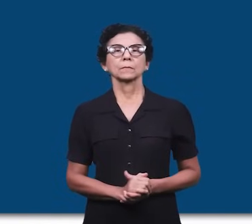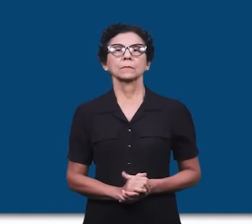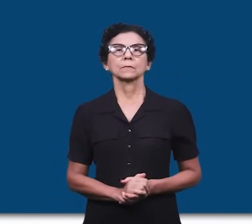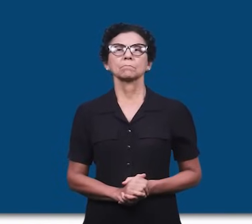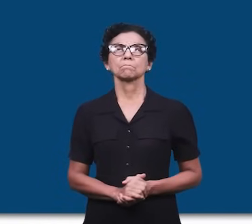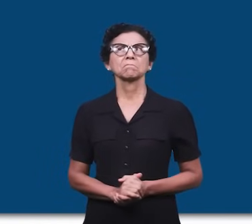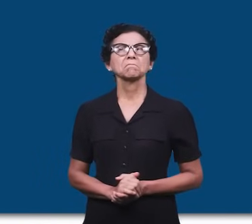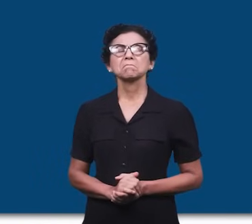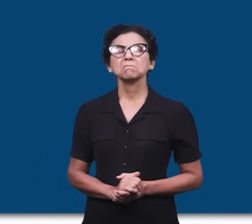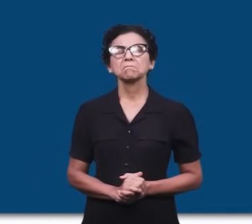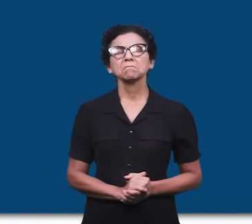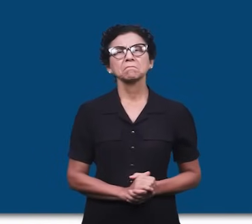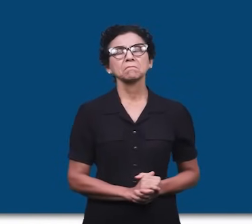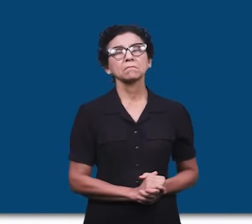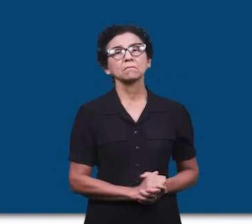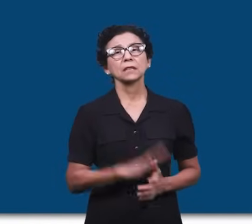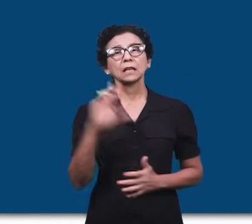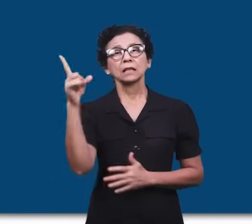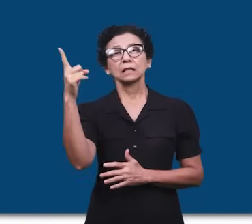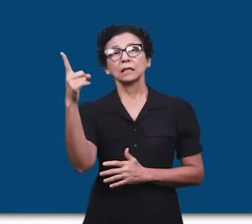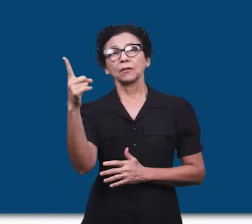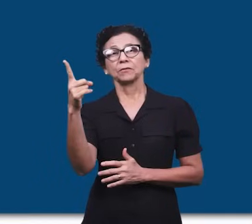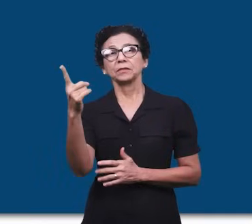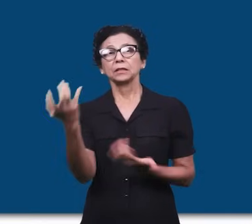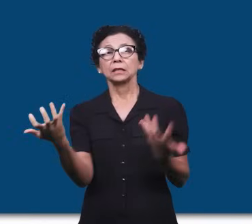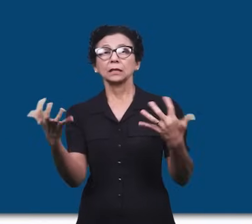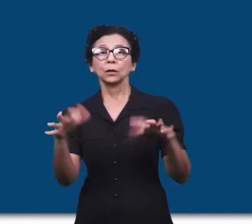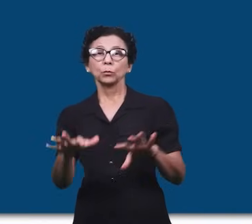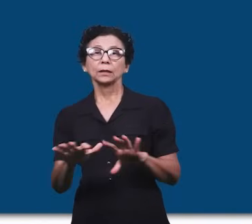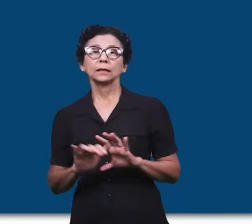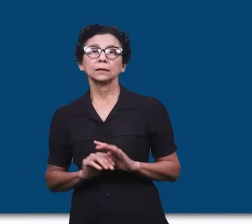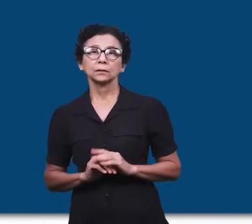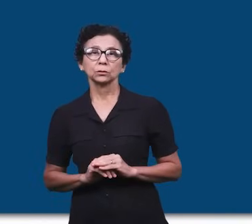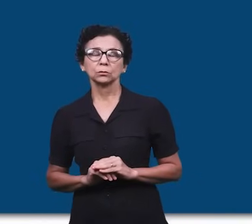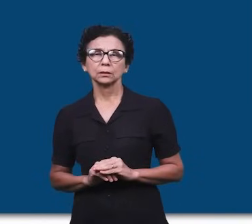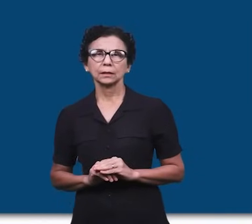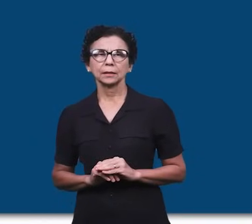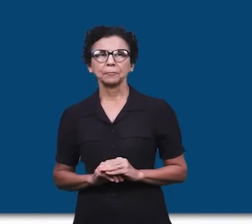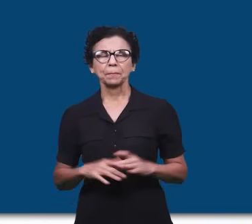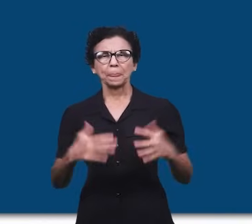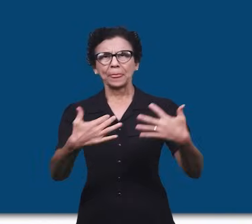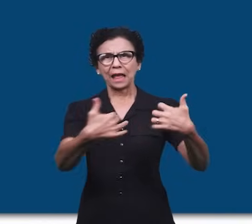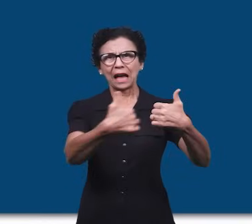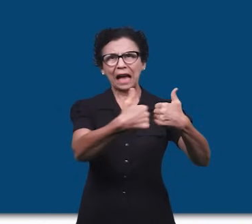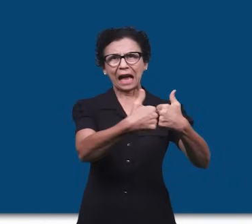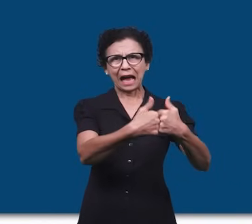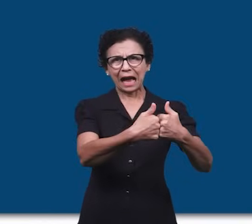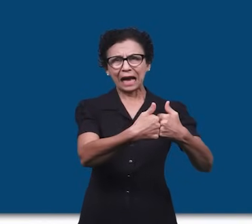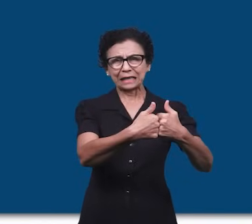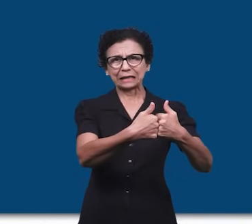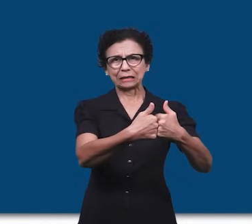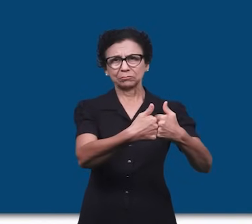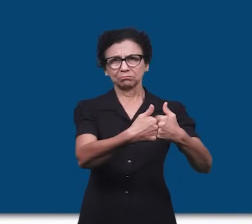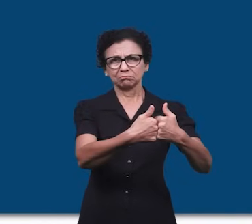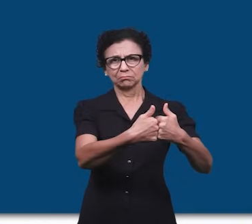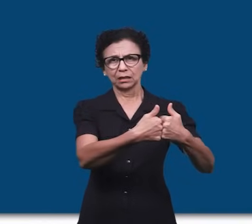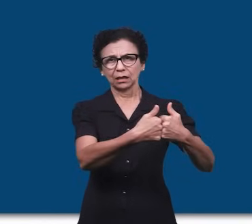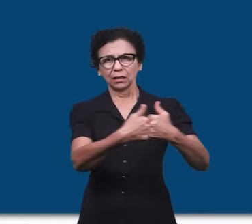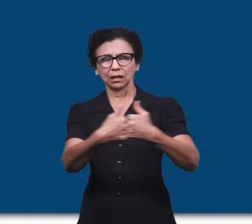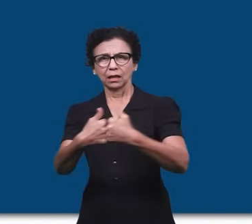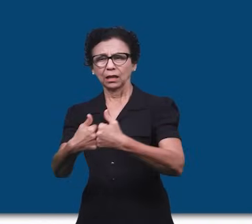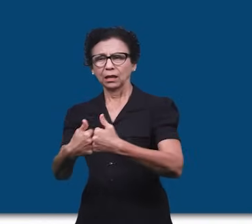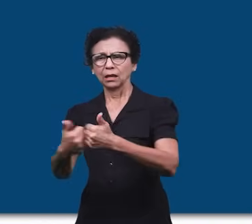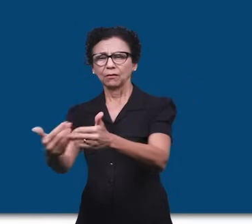E não quis Davi retirar para si a arca do Senhor para a cidade de Davi,